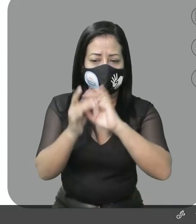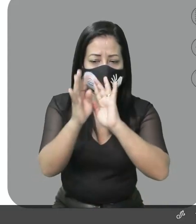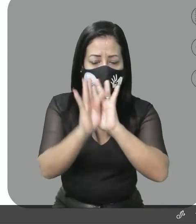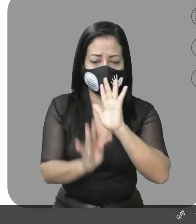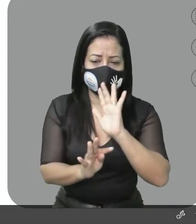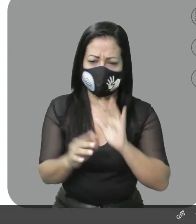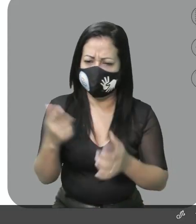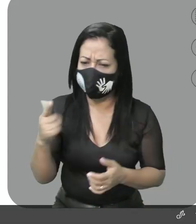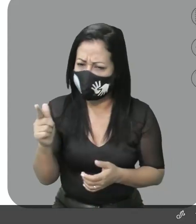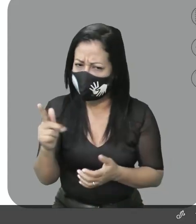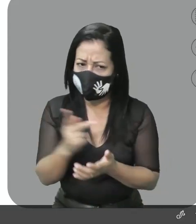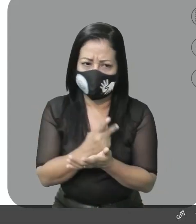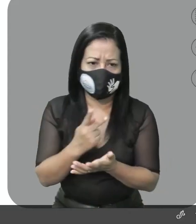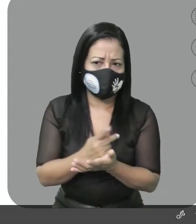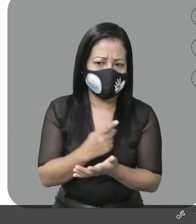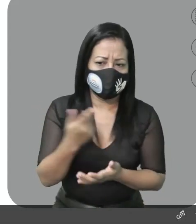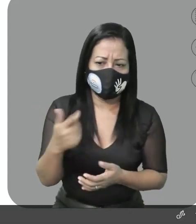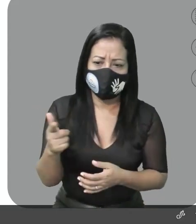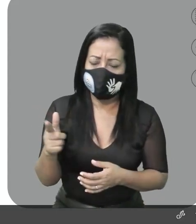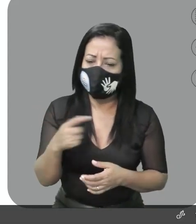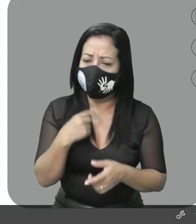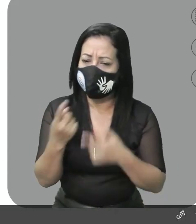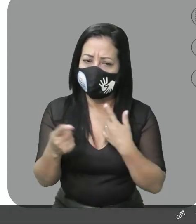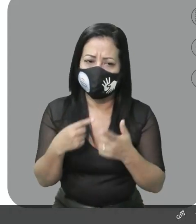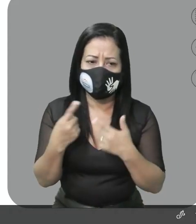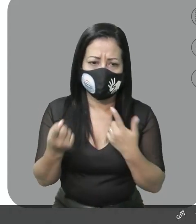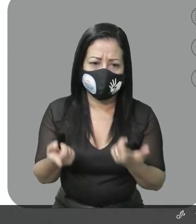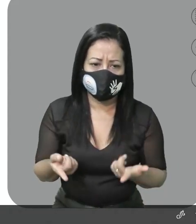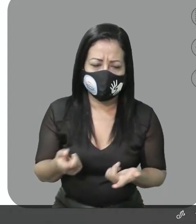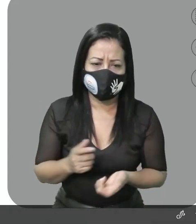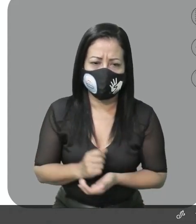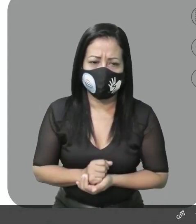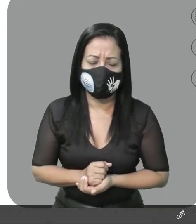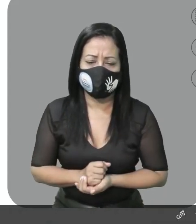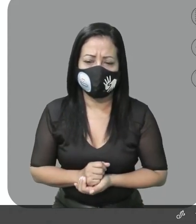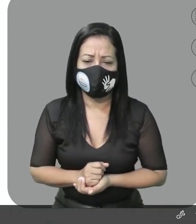aí, não tem dúvida nessa daí. Vamos lá.